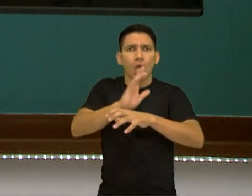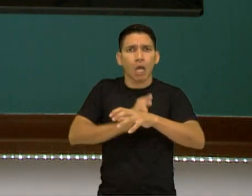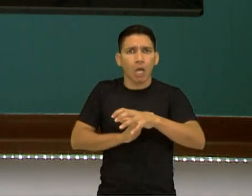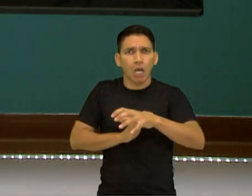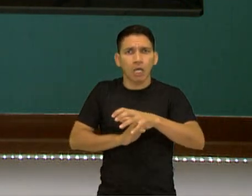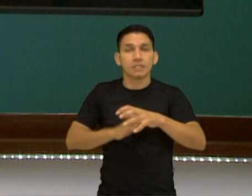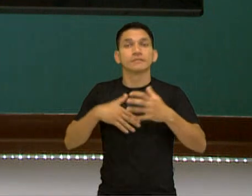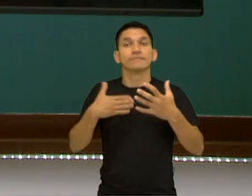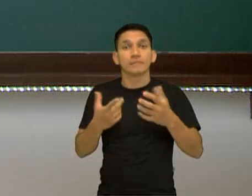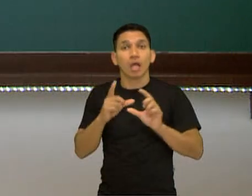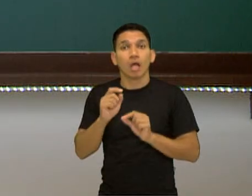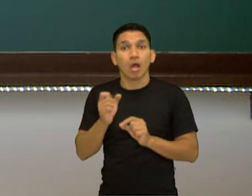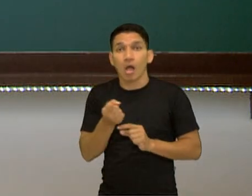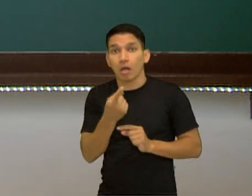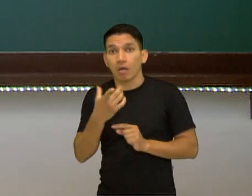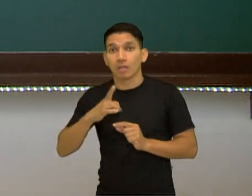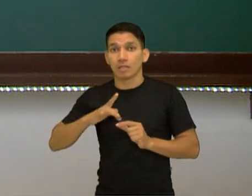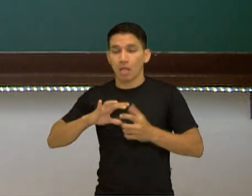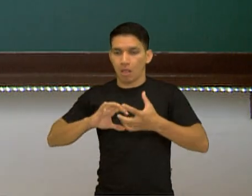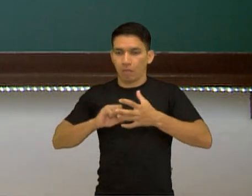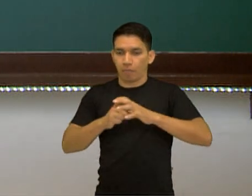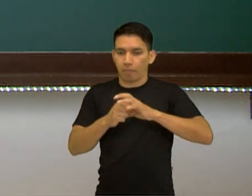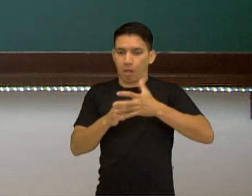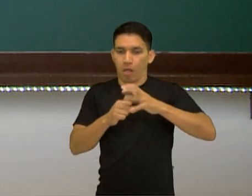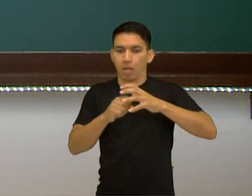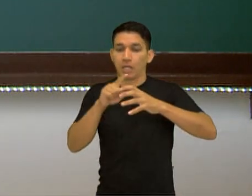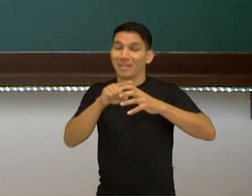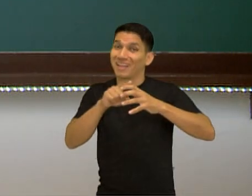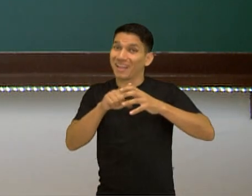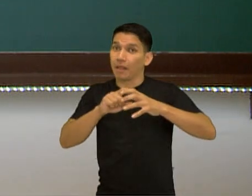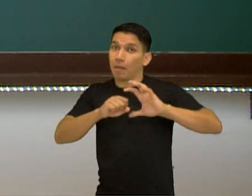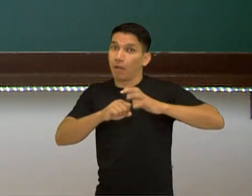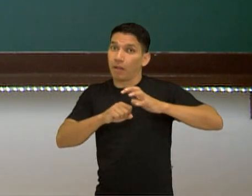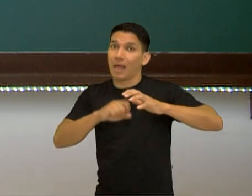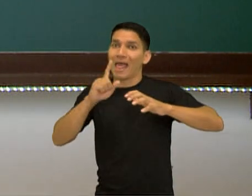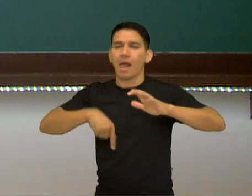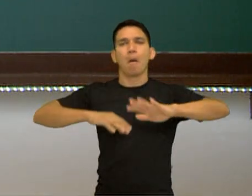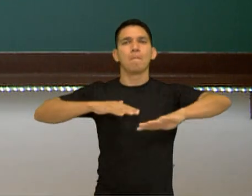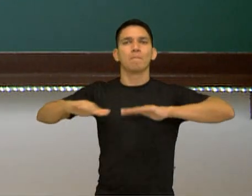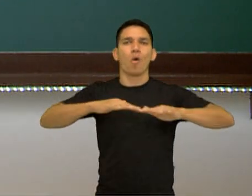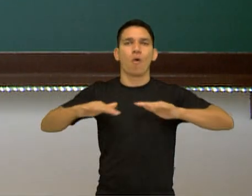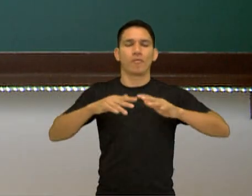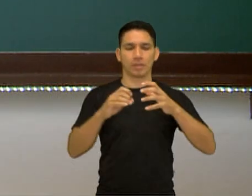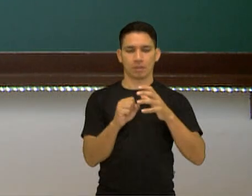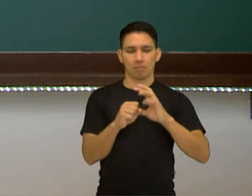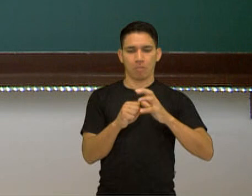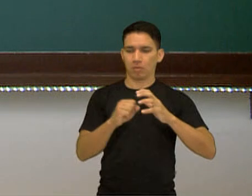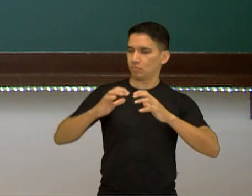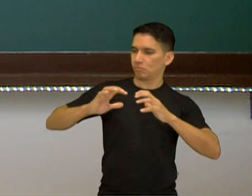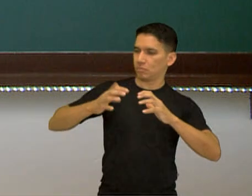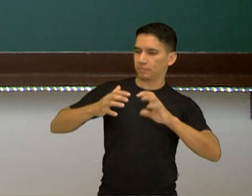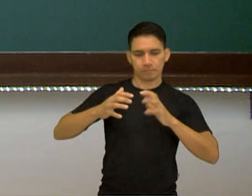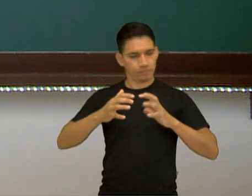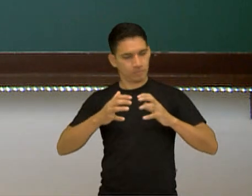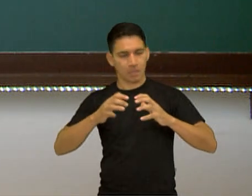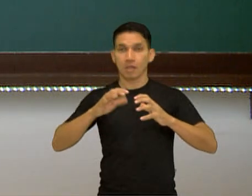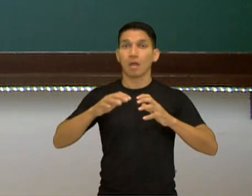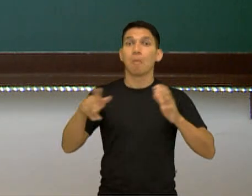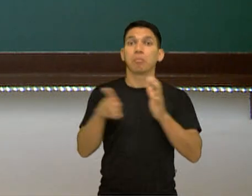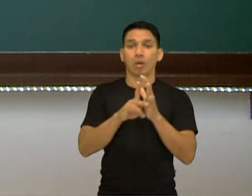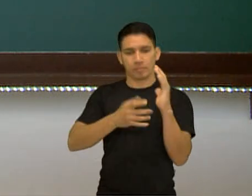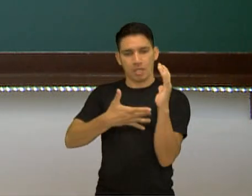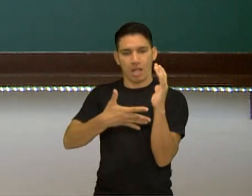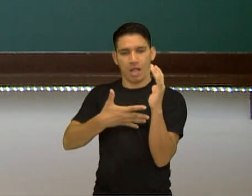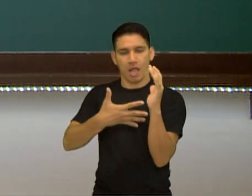inexistente. E que os abalos sísmicos são os movimentos que essas placas tectônicas realizam em cima do magma, que